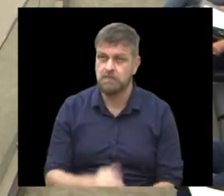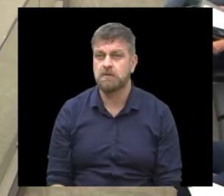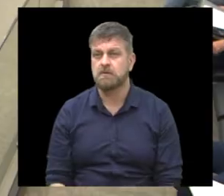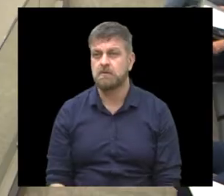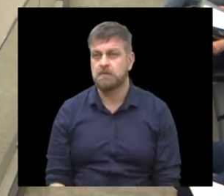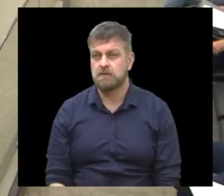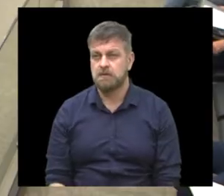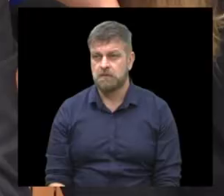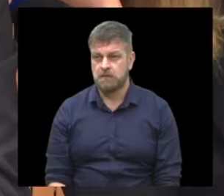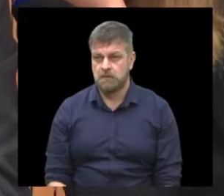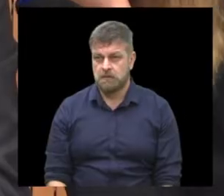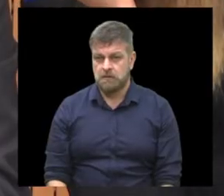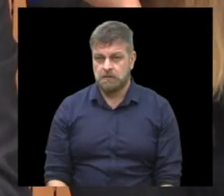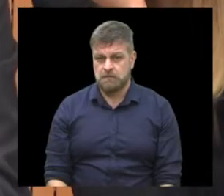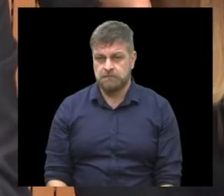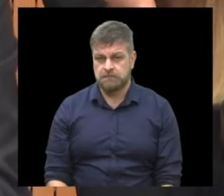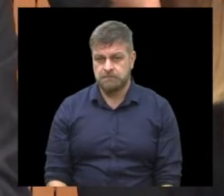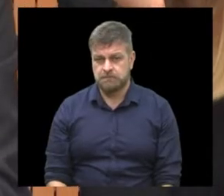Aprovado.